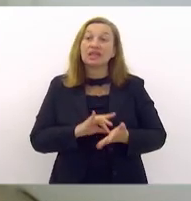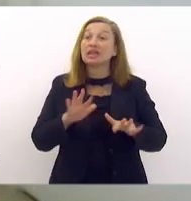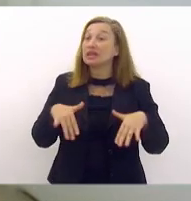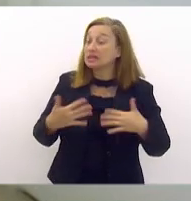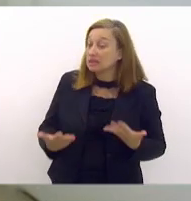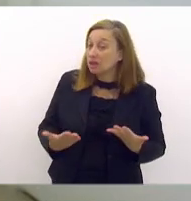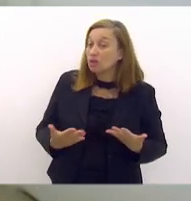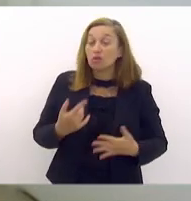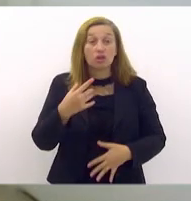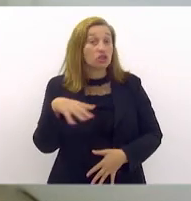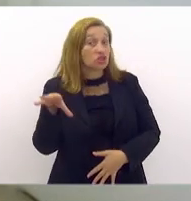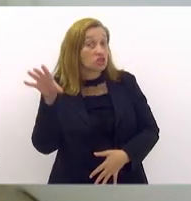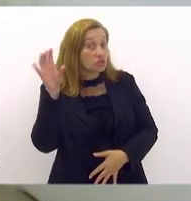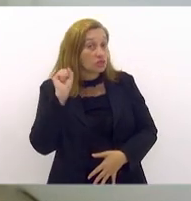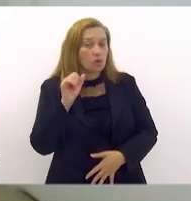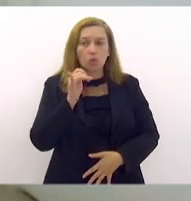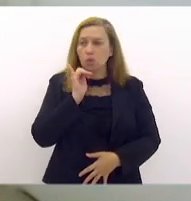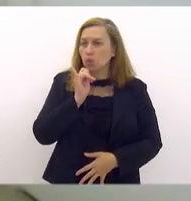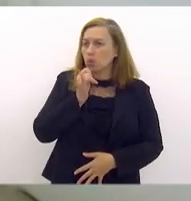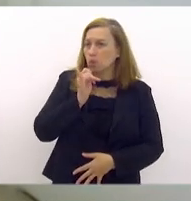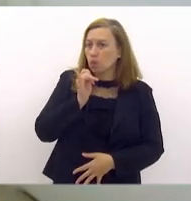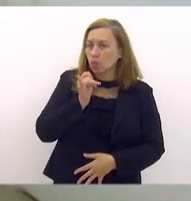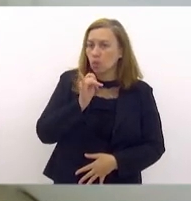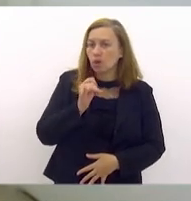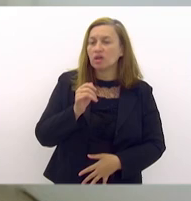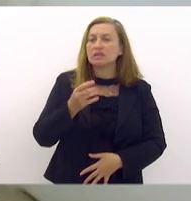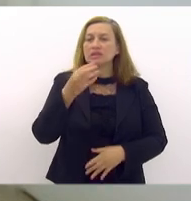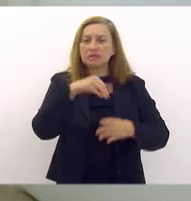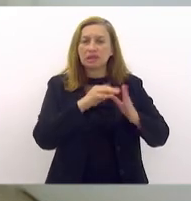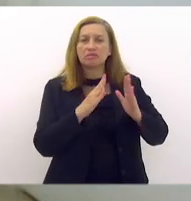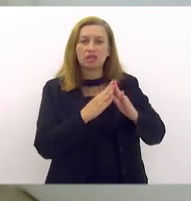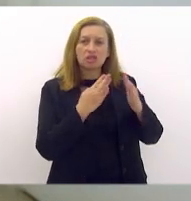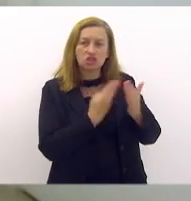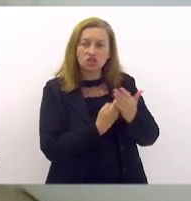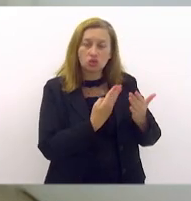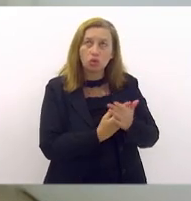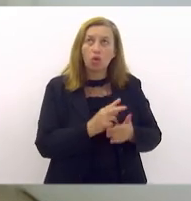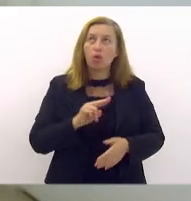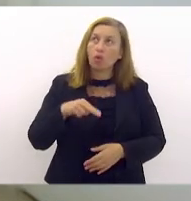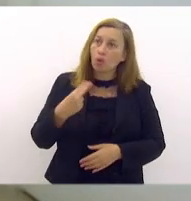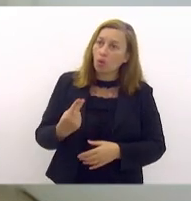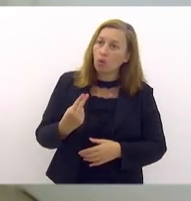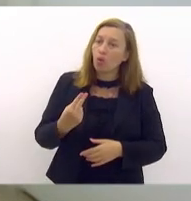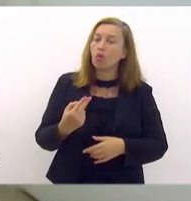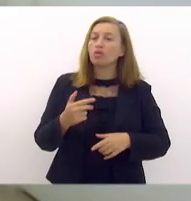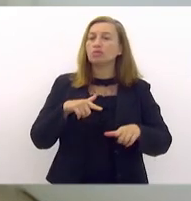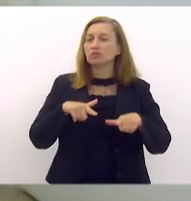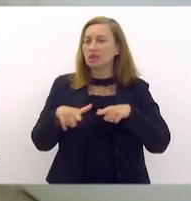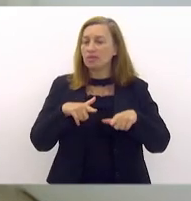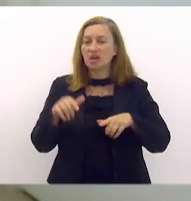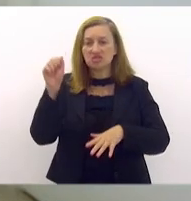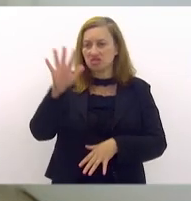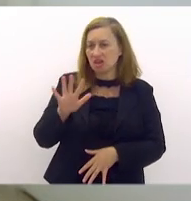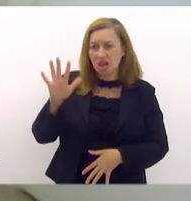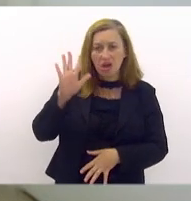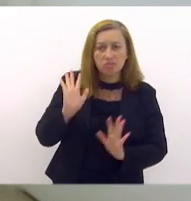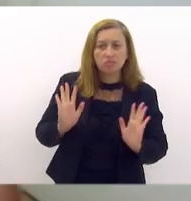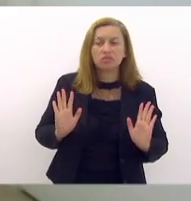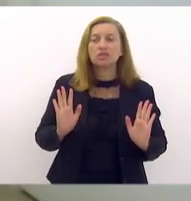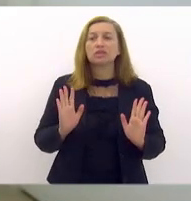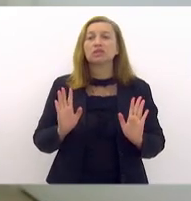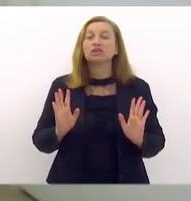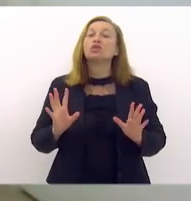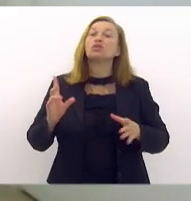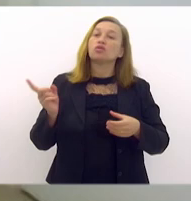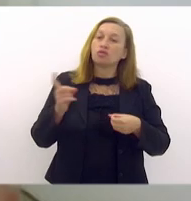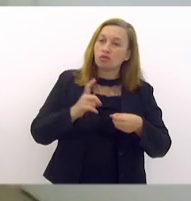o que a gente ouve de relatos nas escolas, ou mesmo nos serviços de um modo geral, e aí